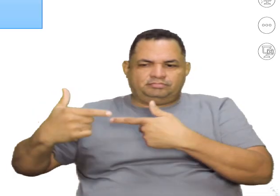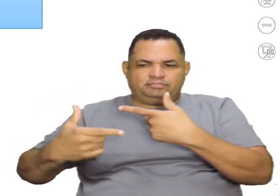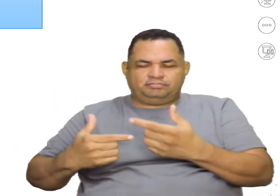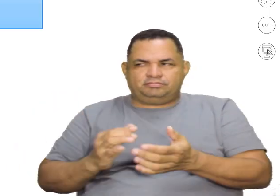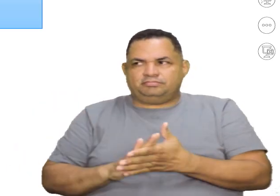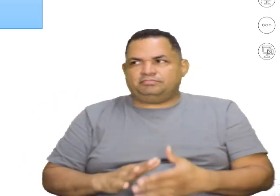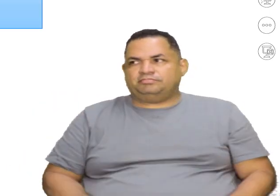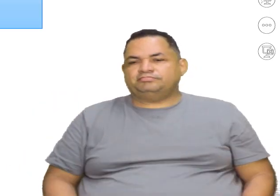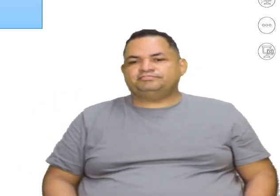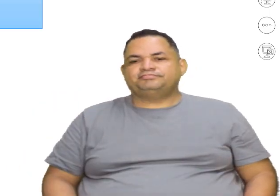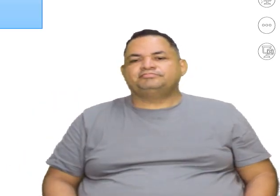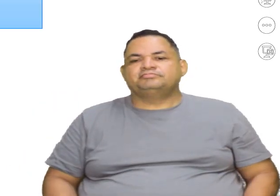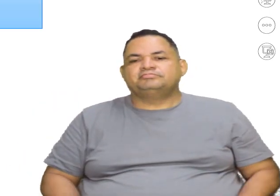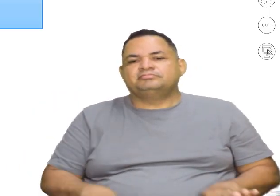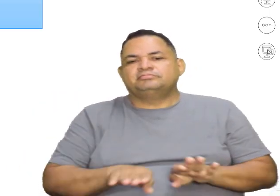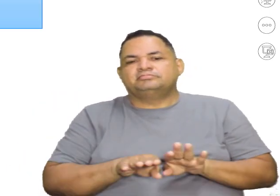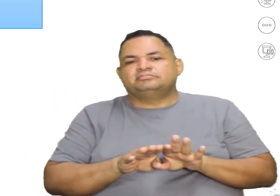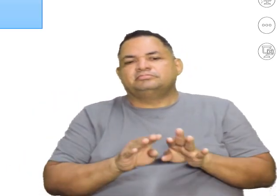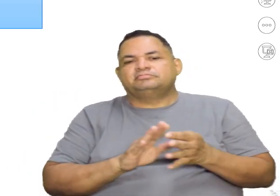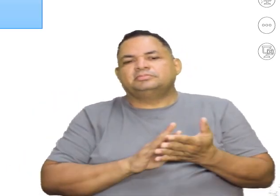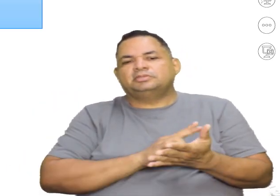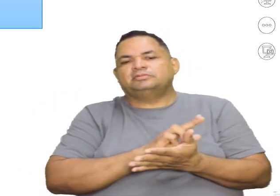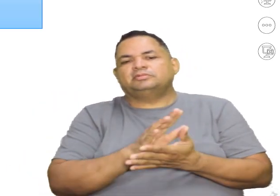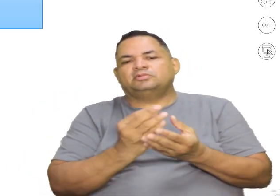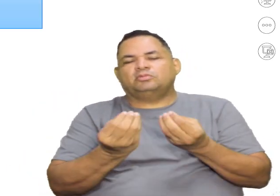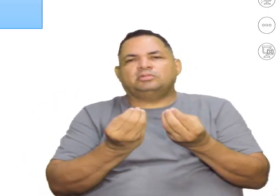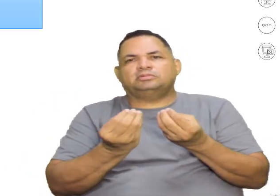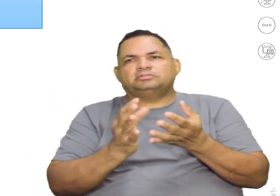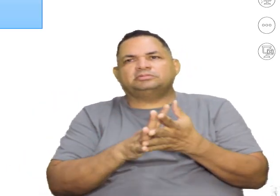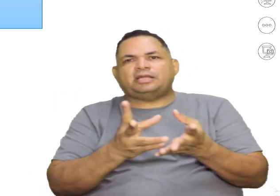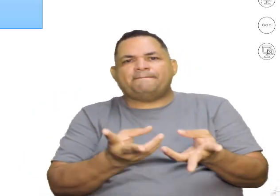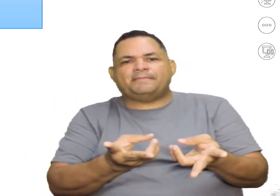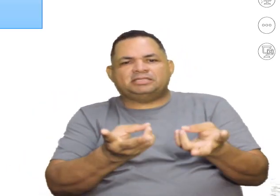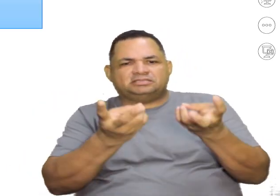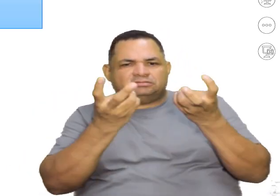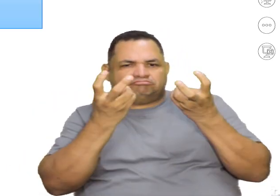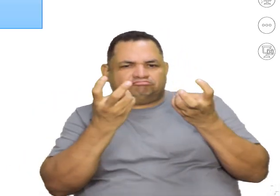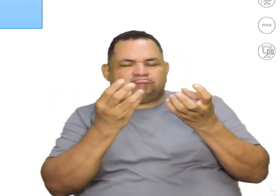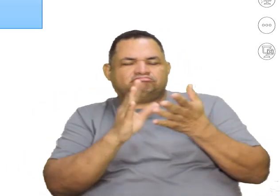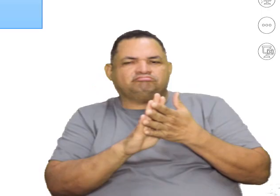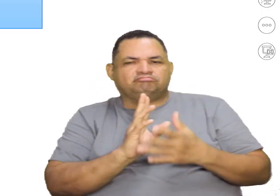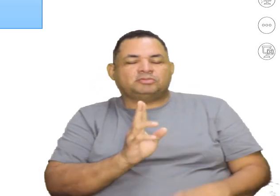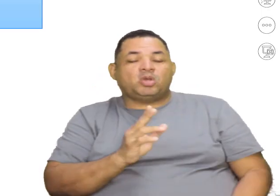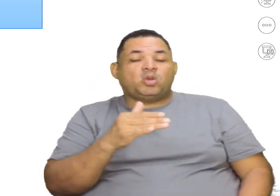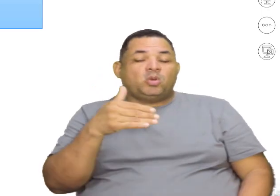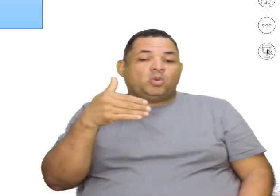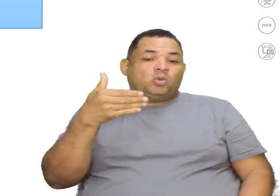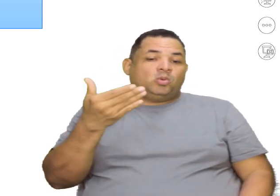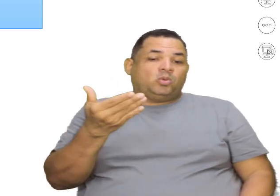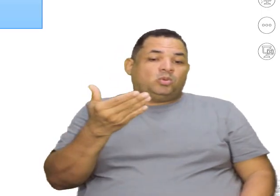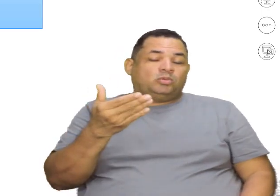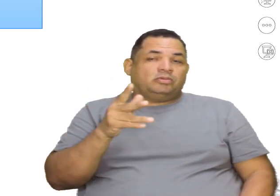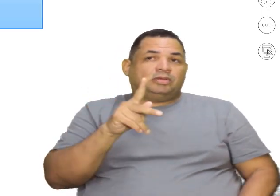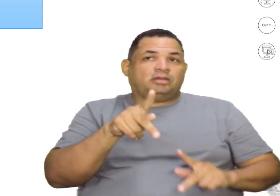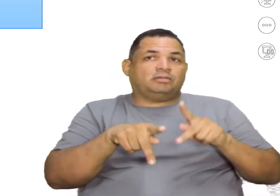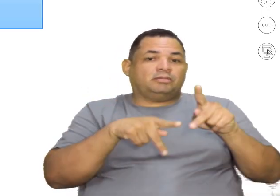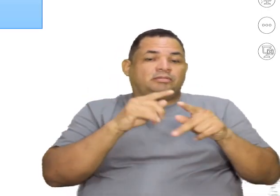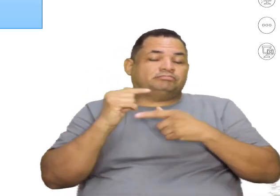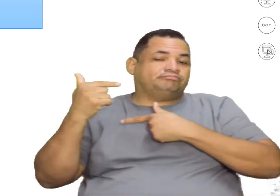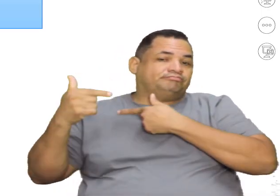As formas múltiplas e plurais de interpretação. Então, olha só, sempre que a gente pensa em falar de